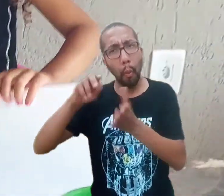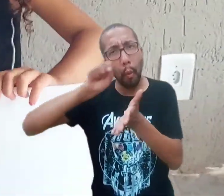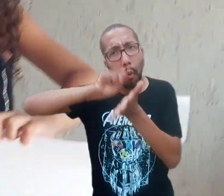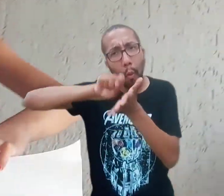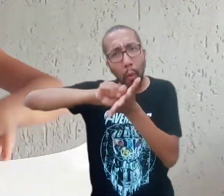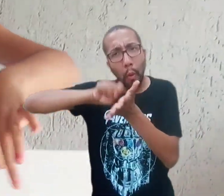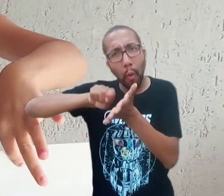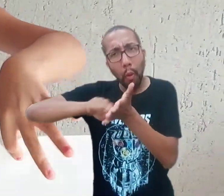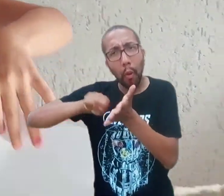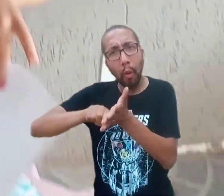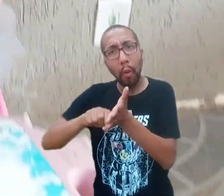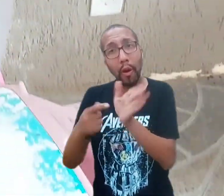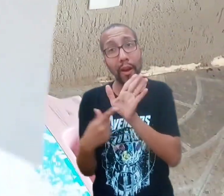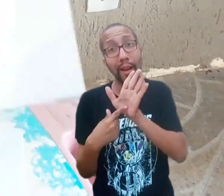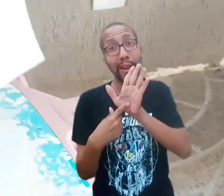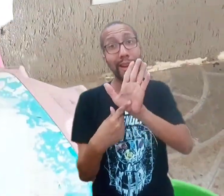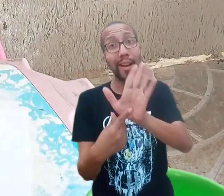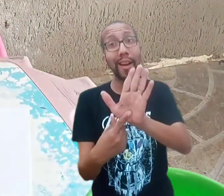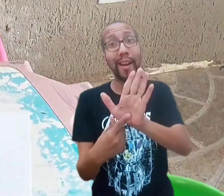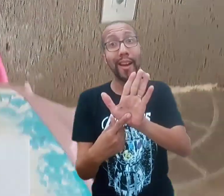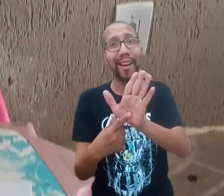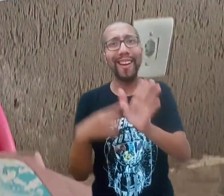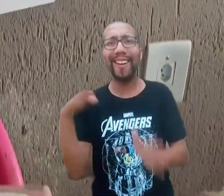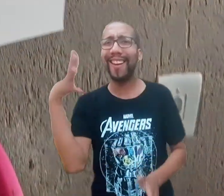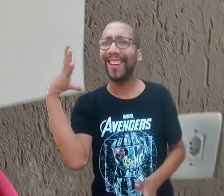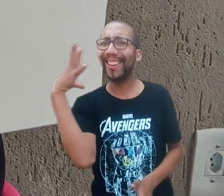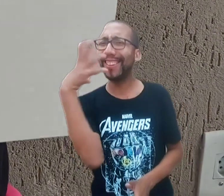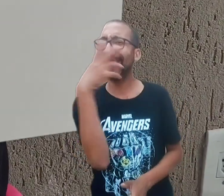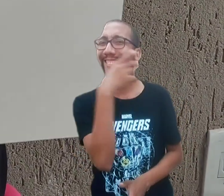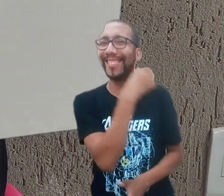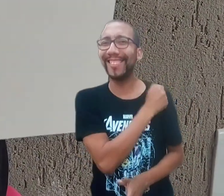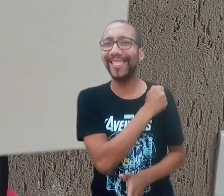Faz o meu desenho, chachurrando.